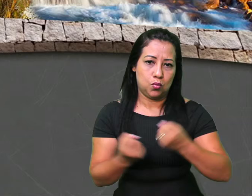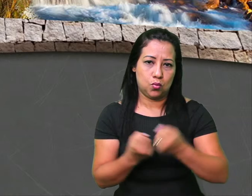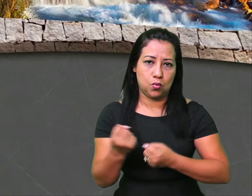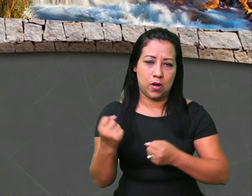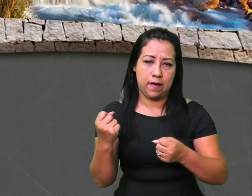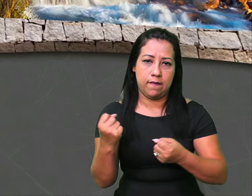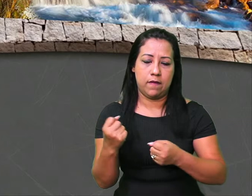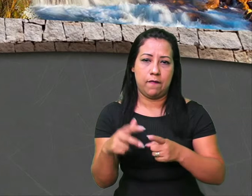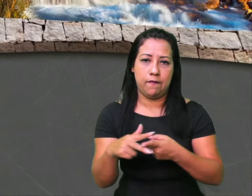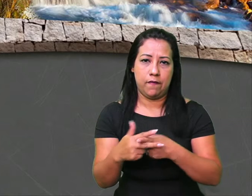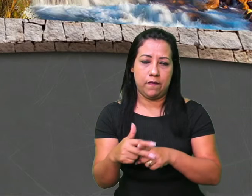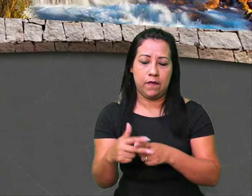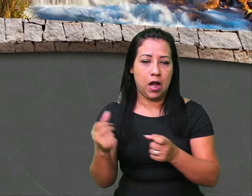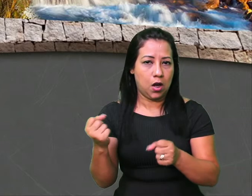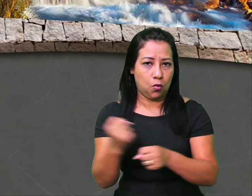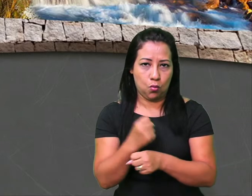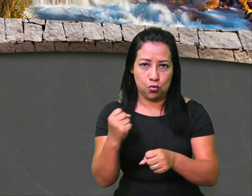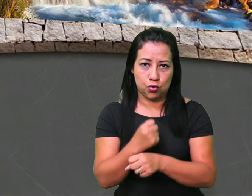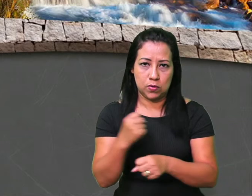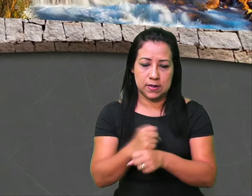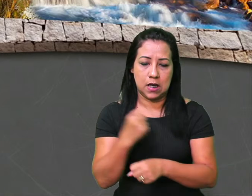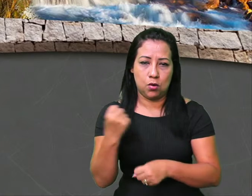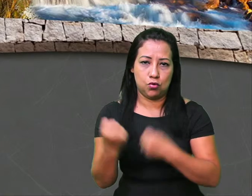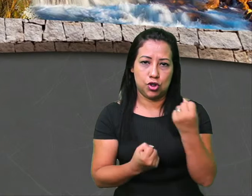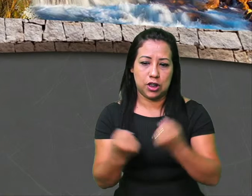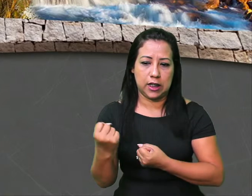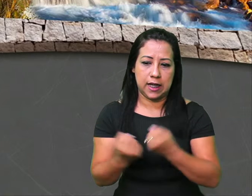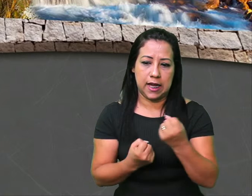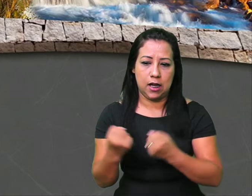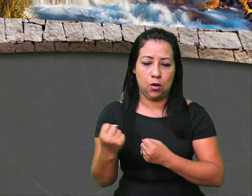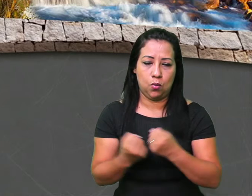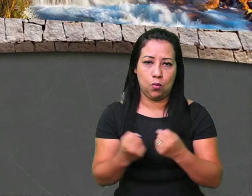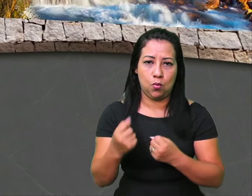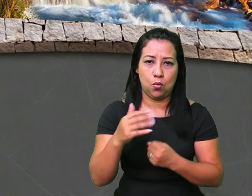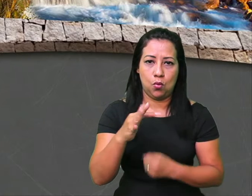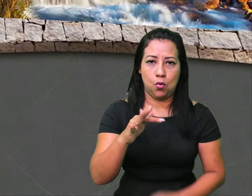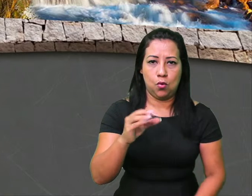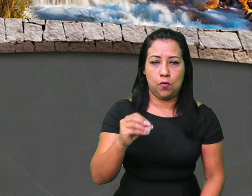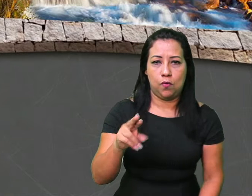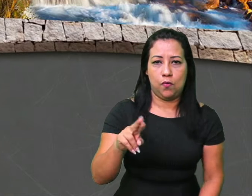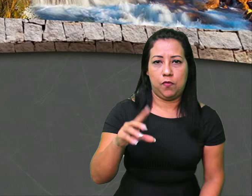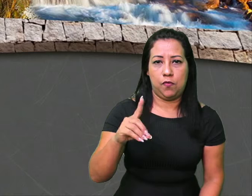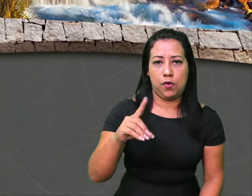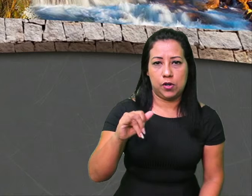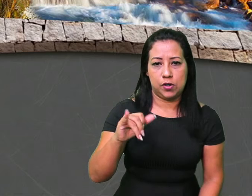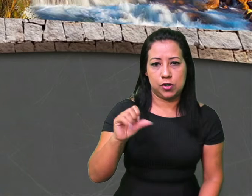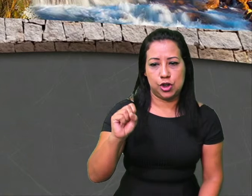mesmo, Fordismo. E Taylorismo,